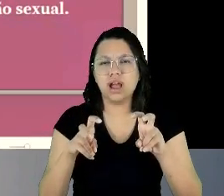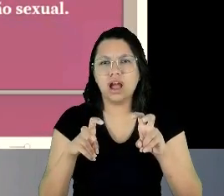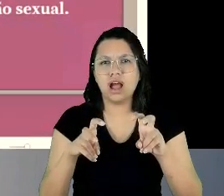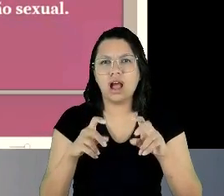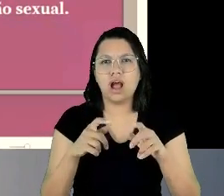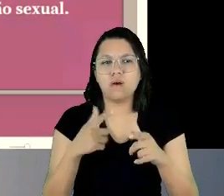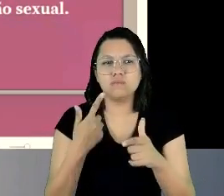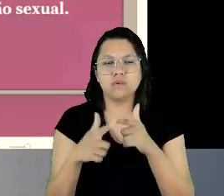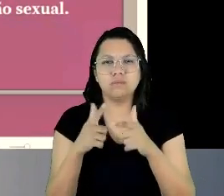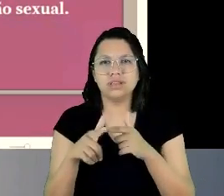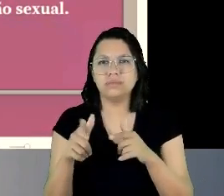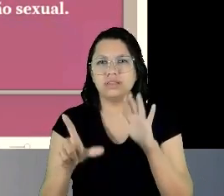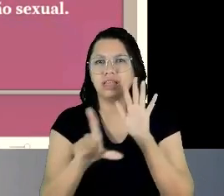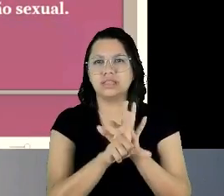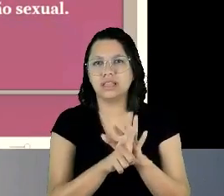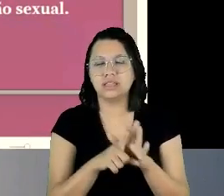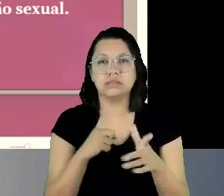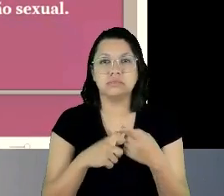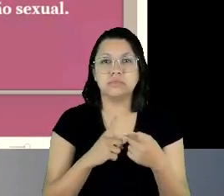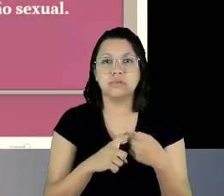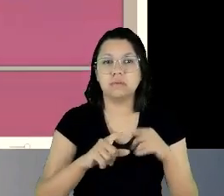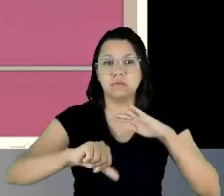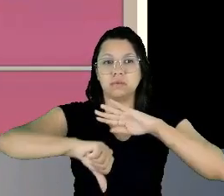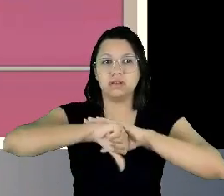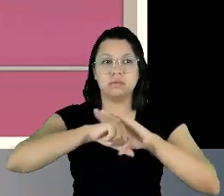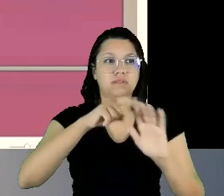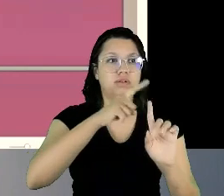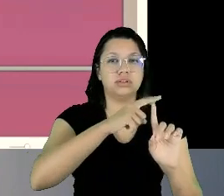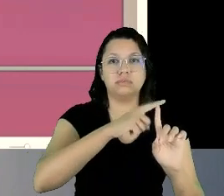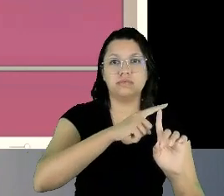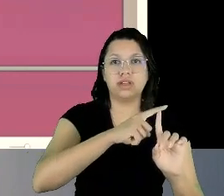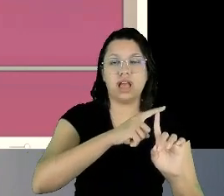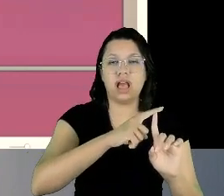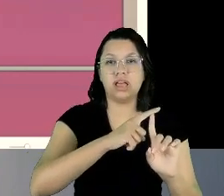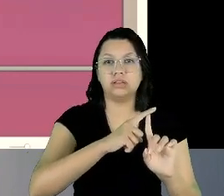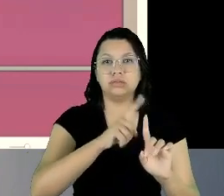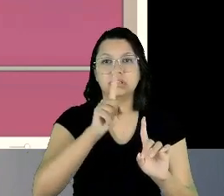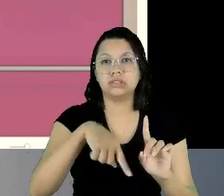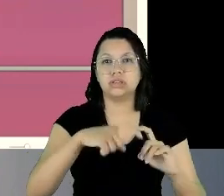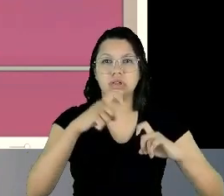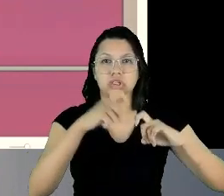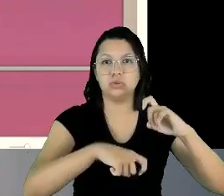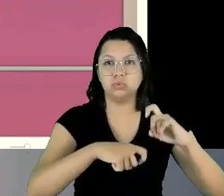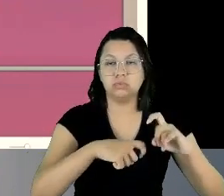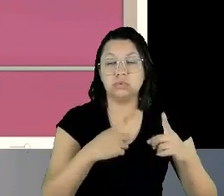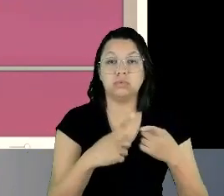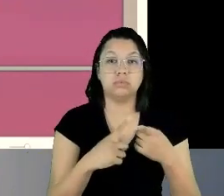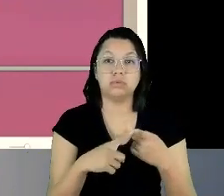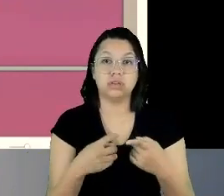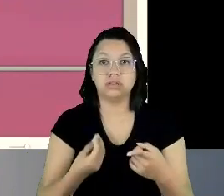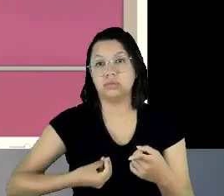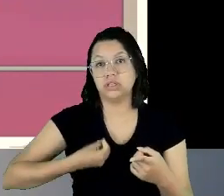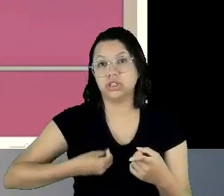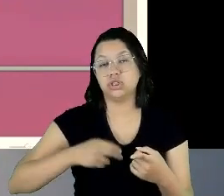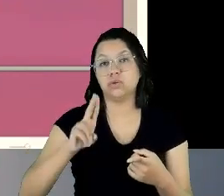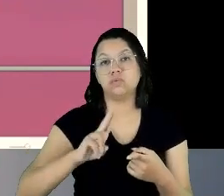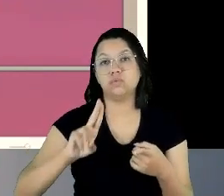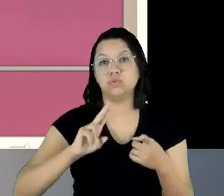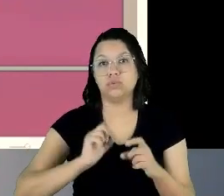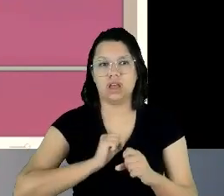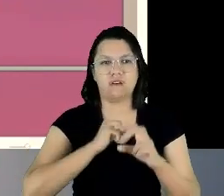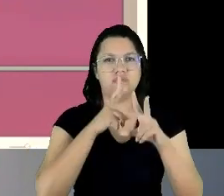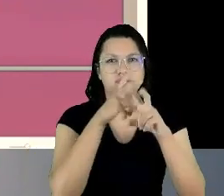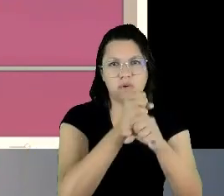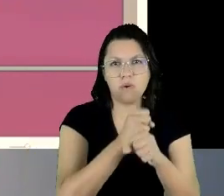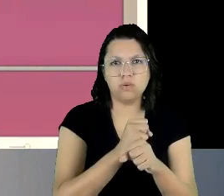ser tipificado e também não podia ser qualificado à época como estupro, porque não existia uso da